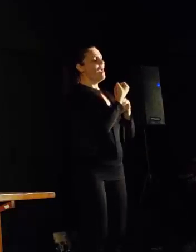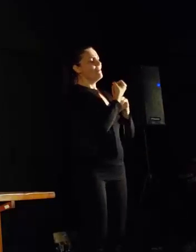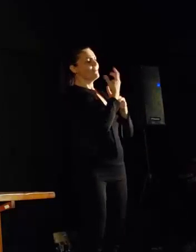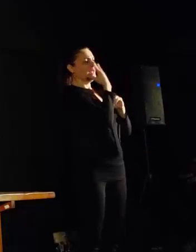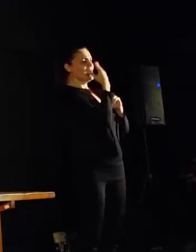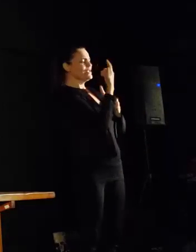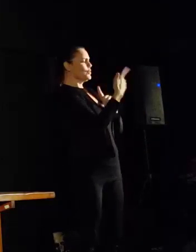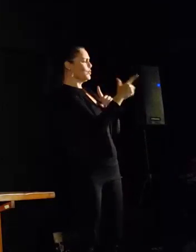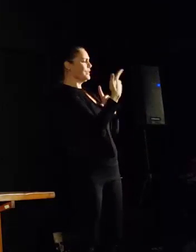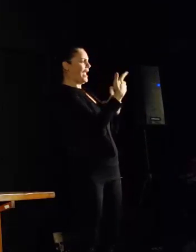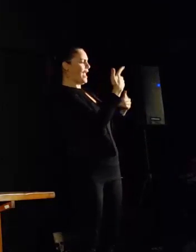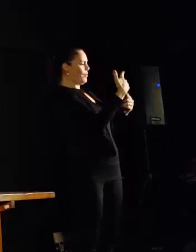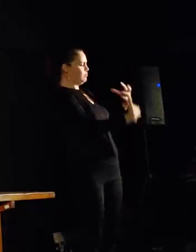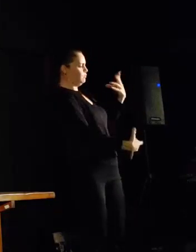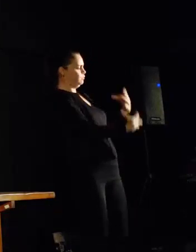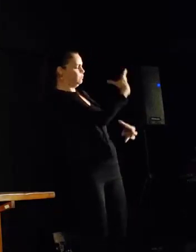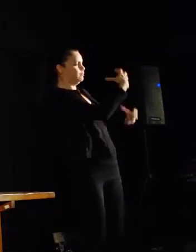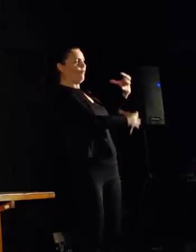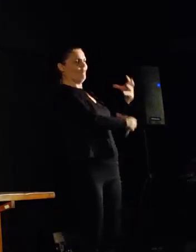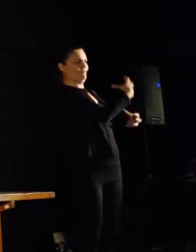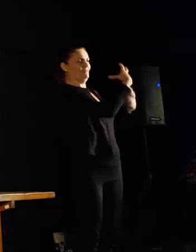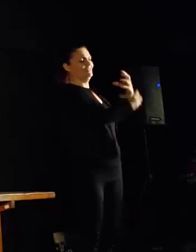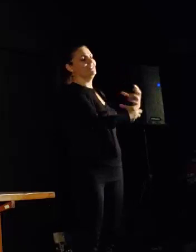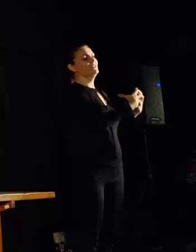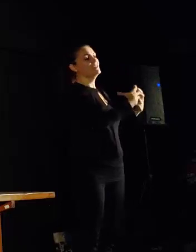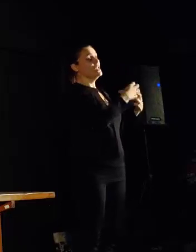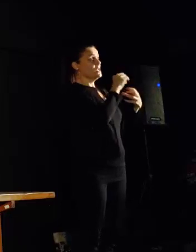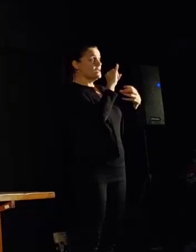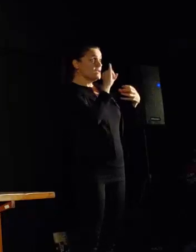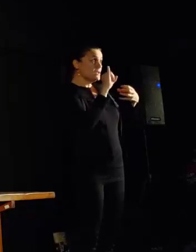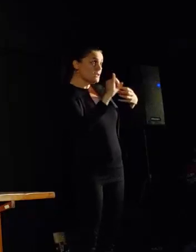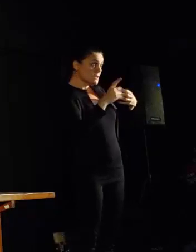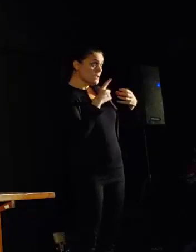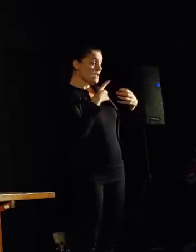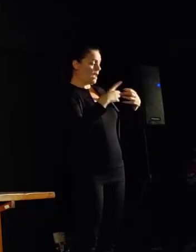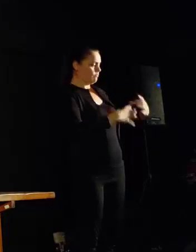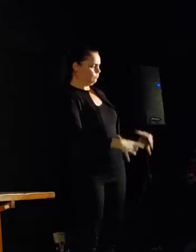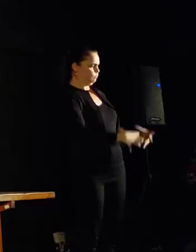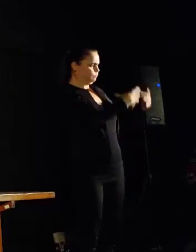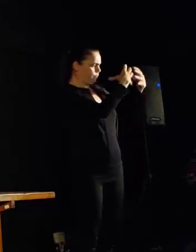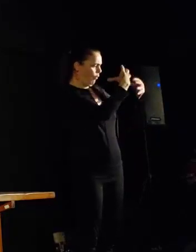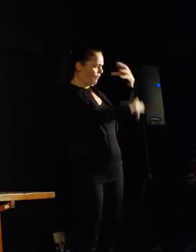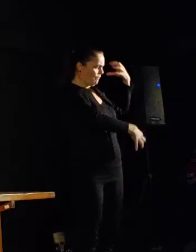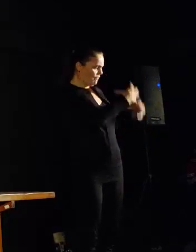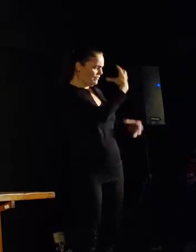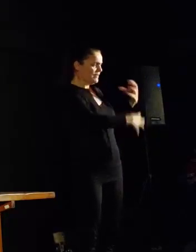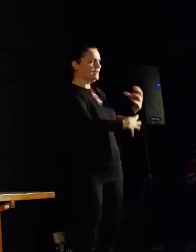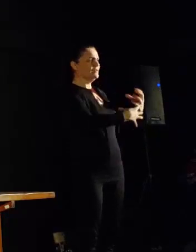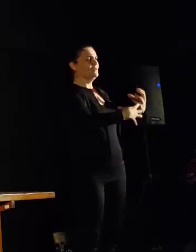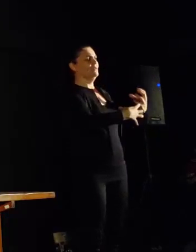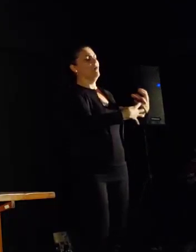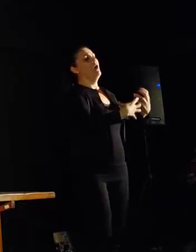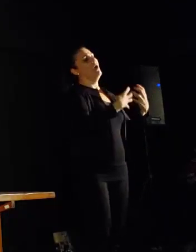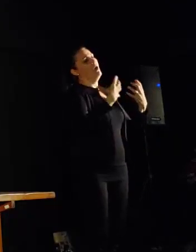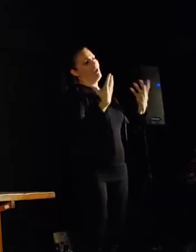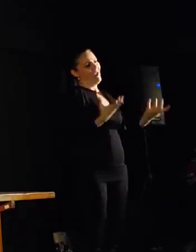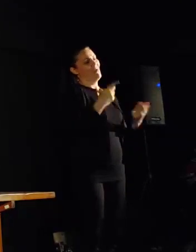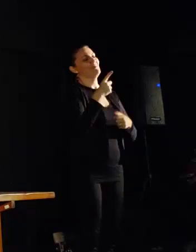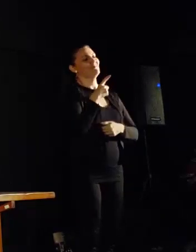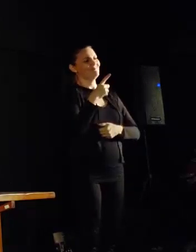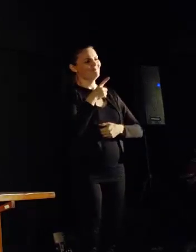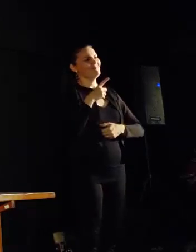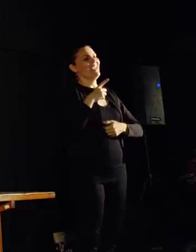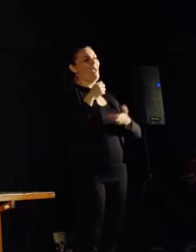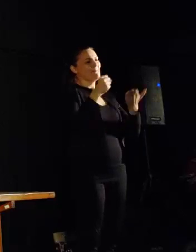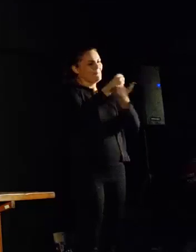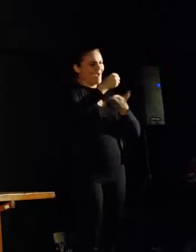conflito. Então, se os conflitos aparecem, é porque você tem distorções desse núcleo elementar. Então, vamos voltar a todas as formas